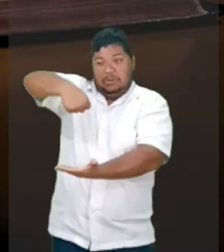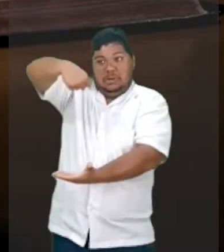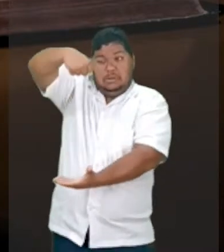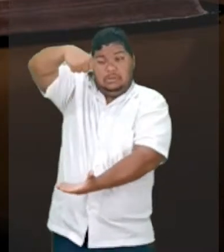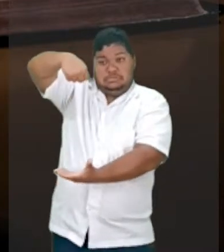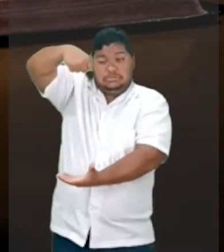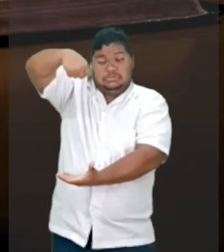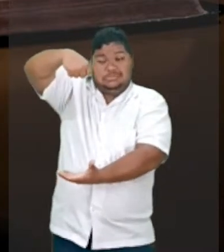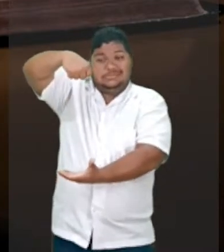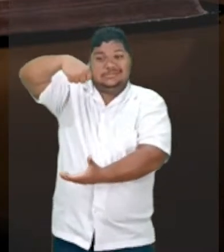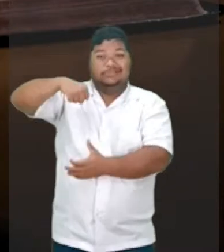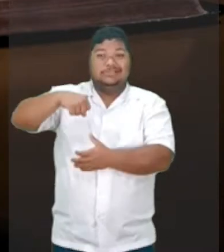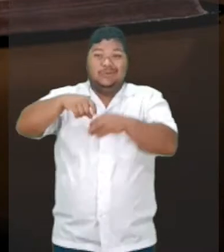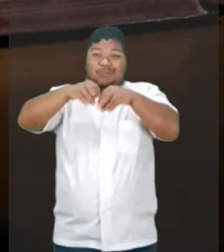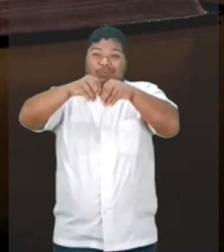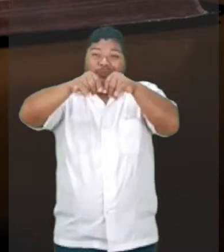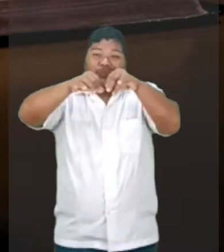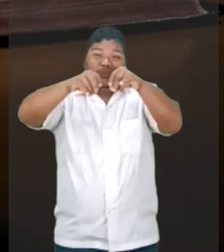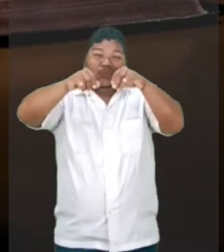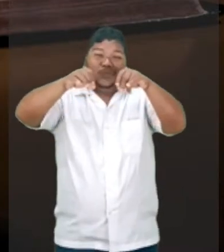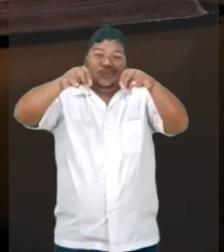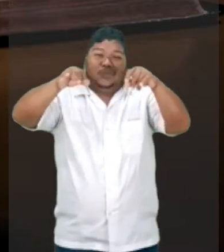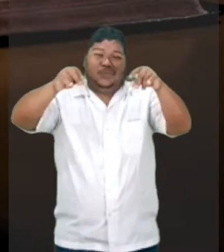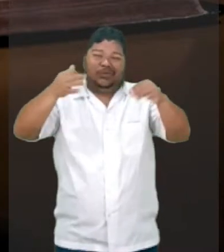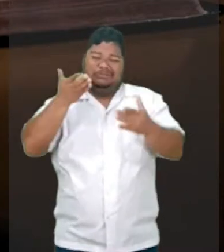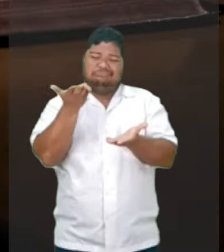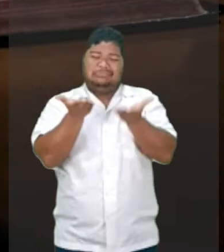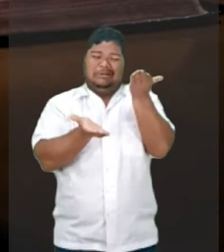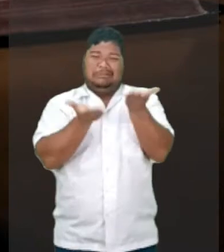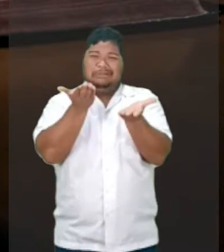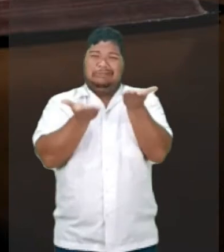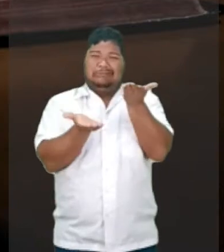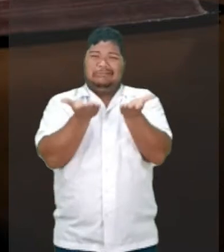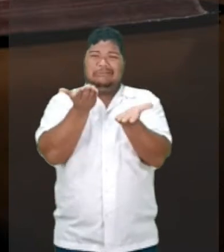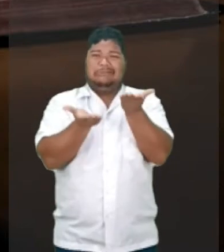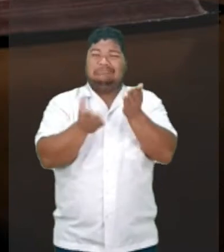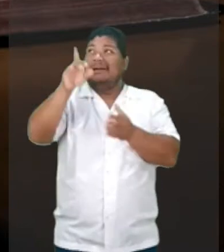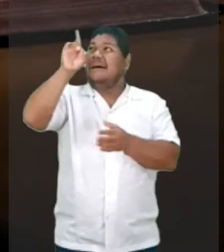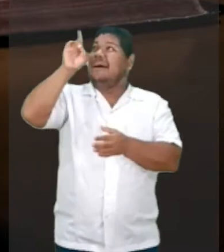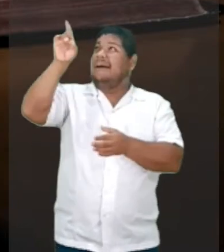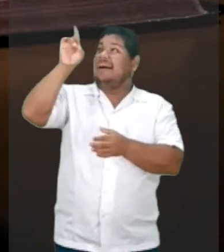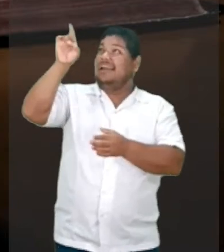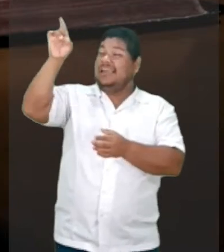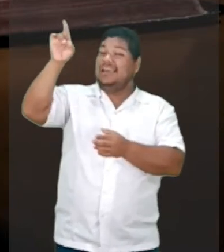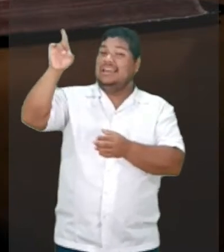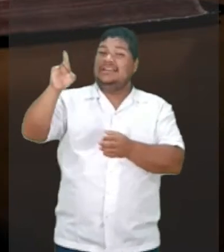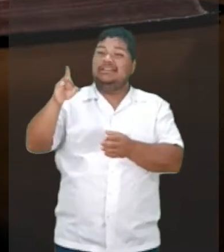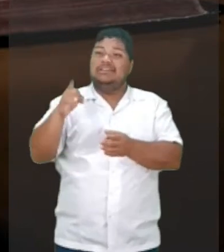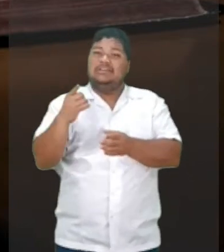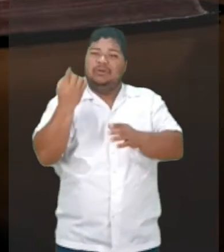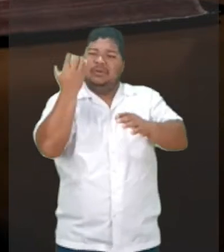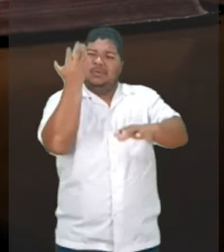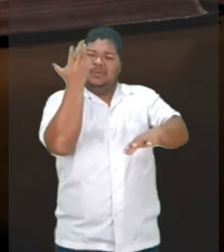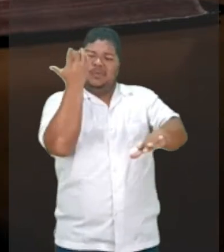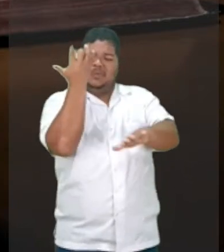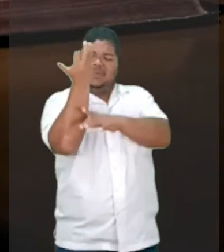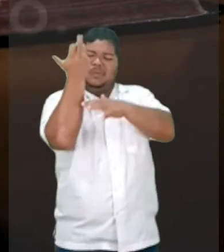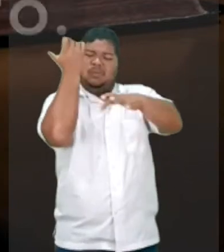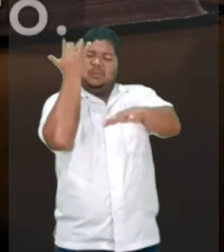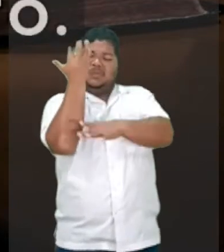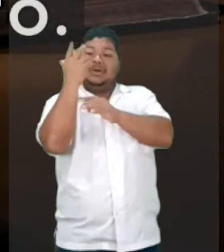são como o pó que resta na balança. Para ele as ilhas não passam de um grão de